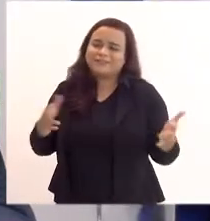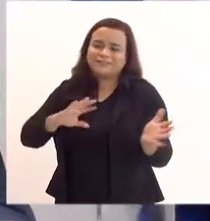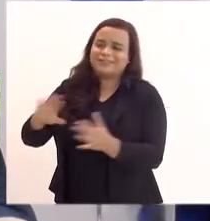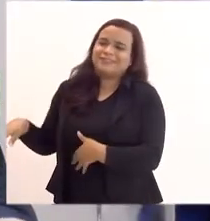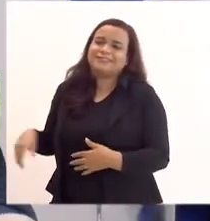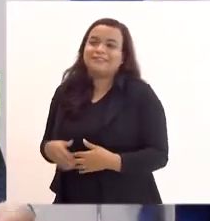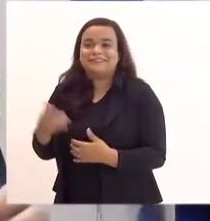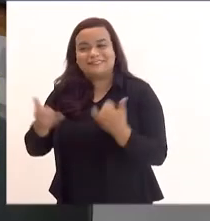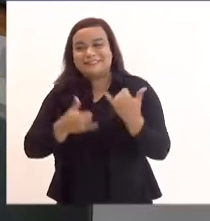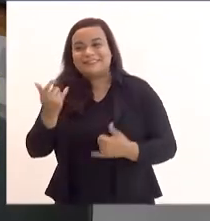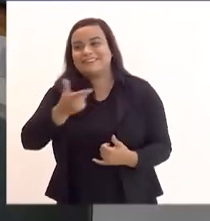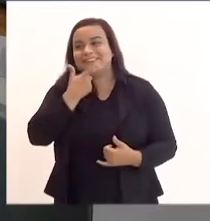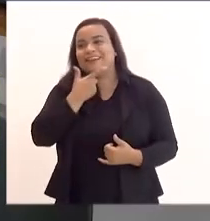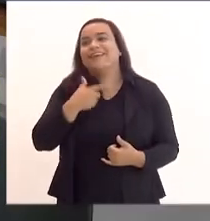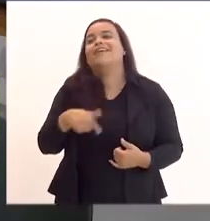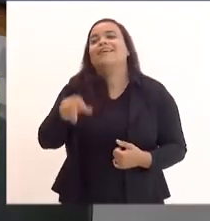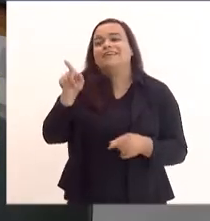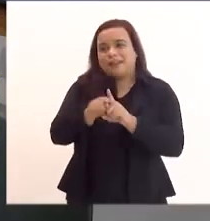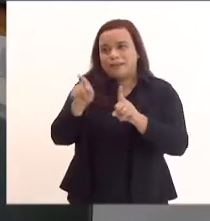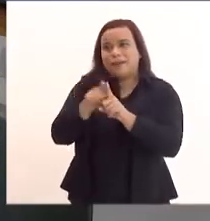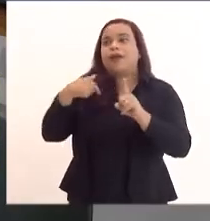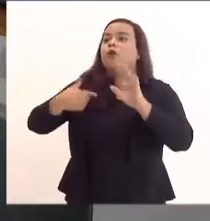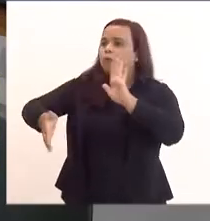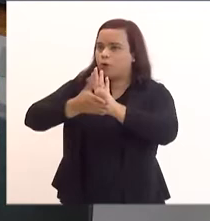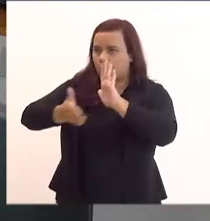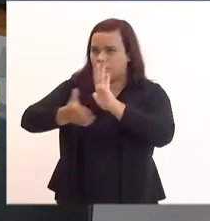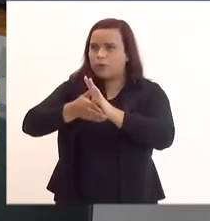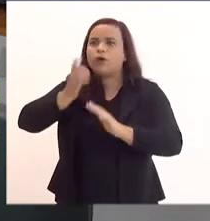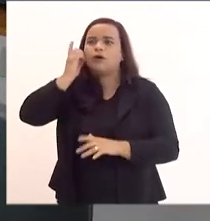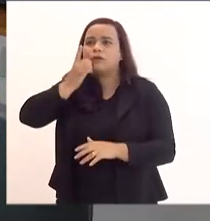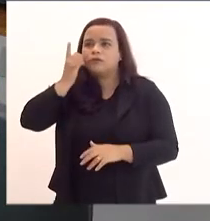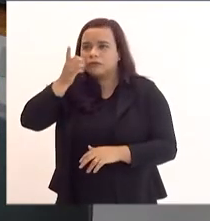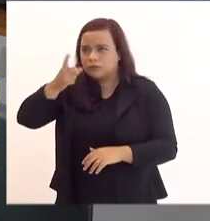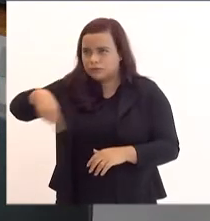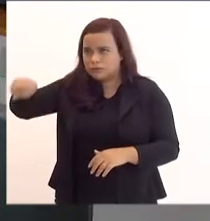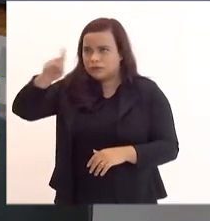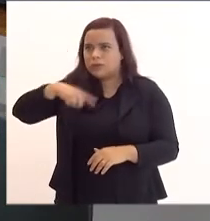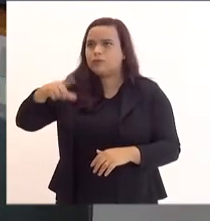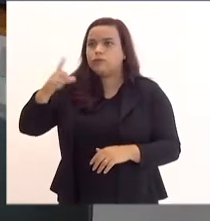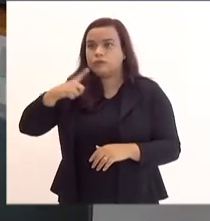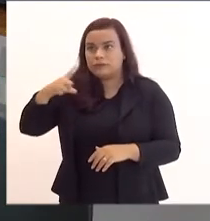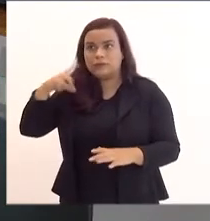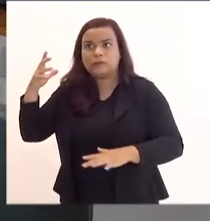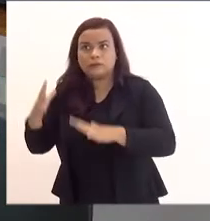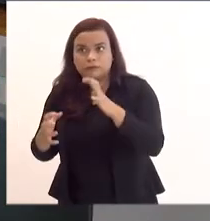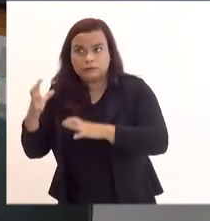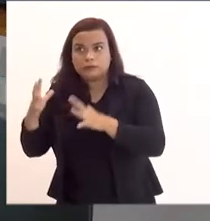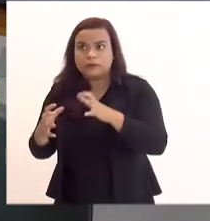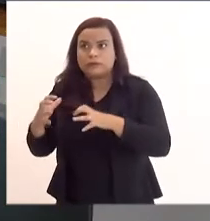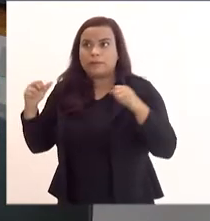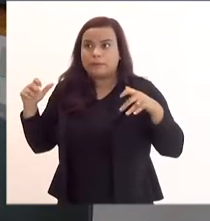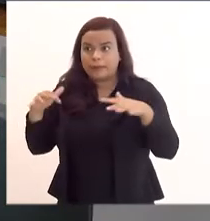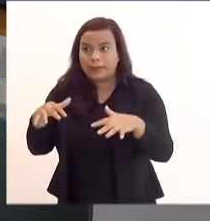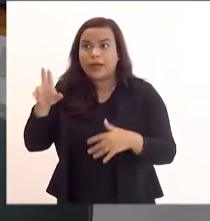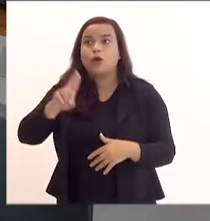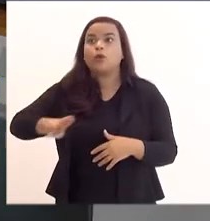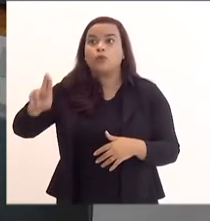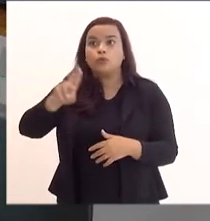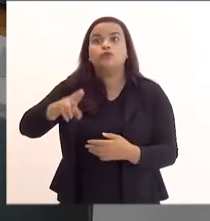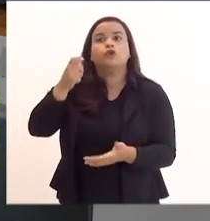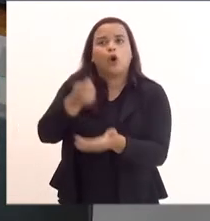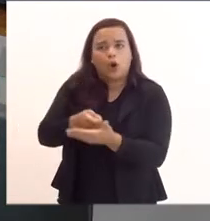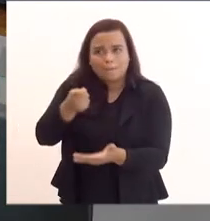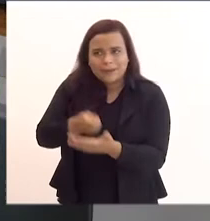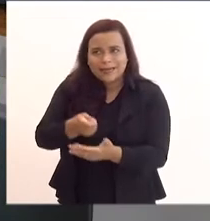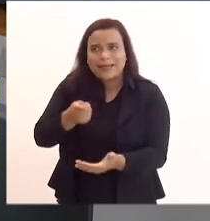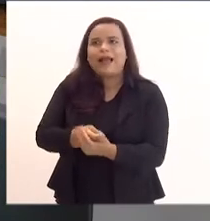inclusive, eu vou propor para os deputados que têm atritos assim, muito fortes no plenário o uso obrigatório de canabidiol